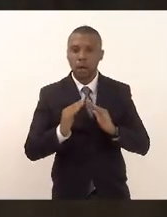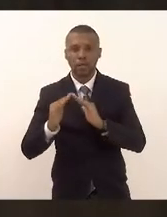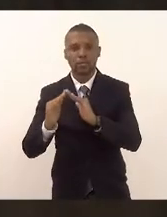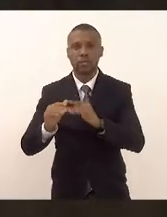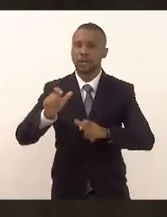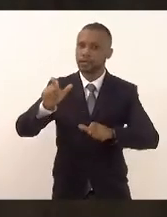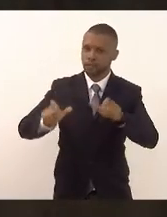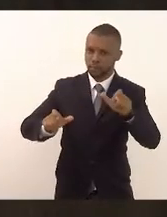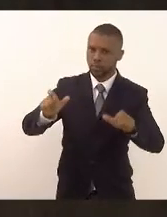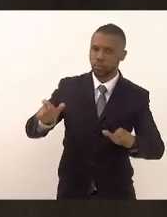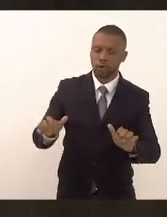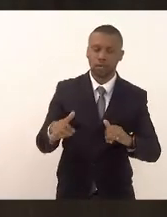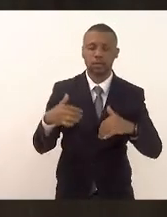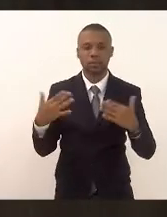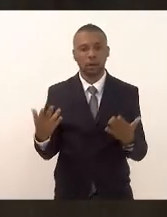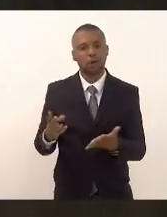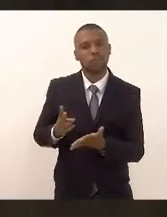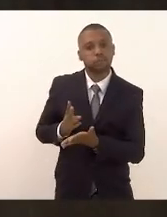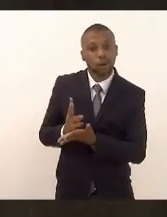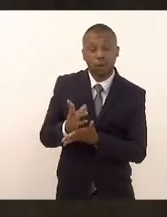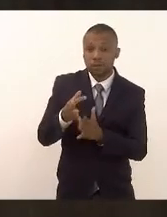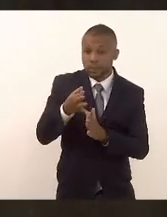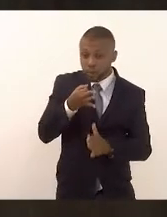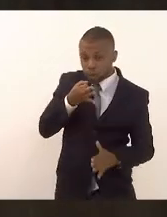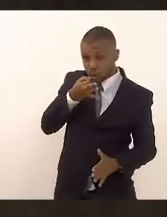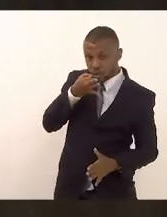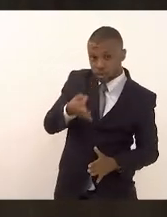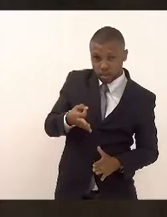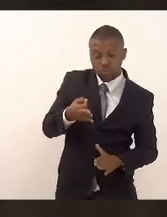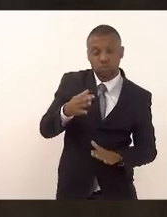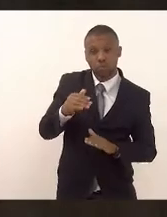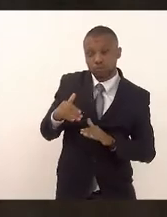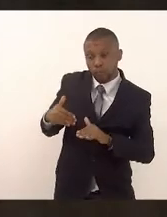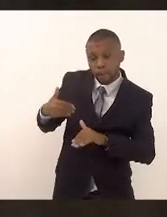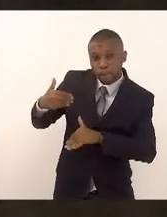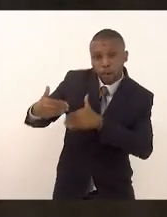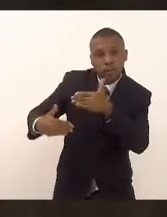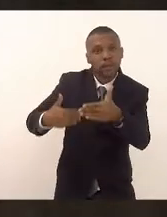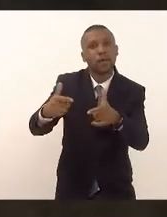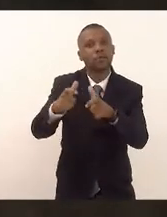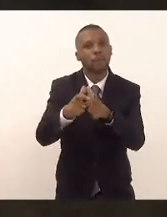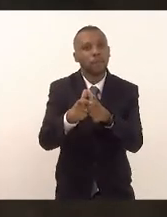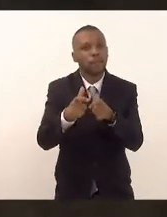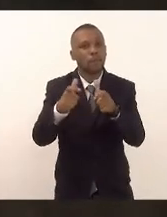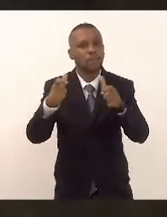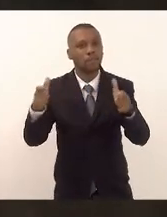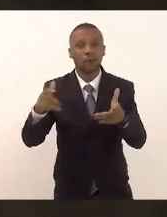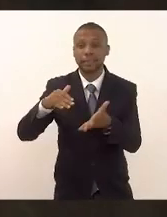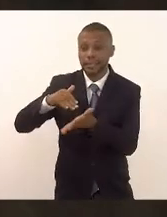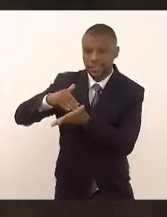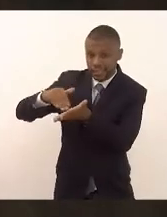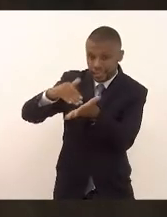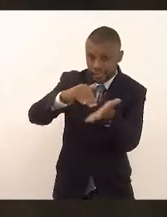Então, mesmo sendo críticos do processo de ampliação de secretarias e subsecretarias que o governo